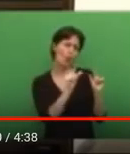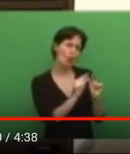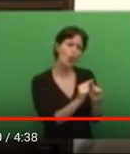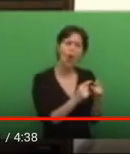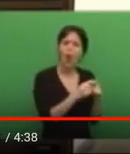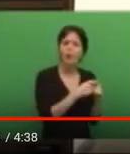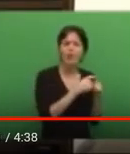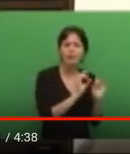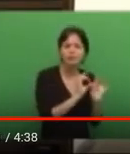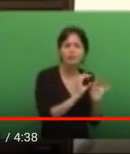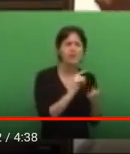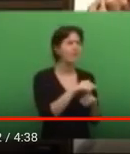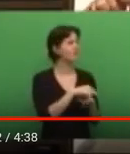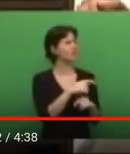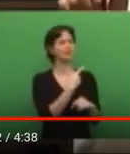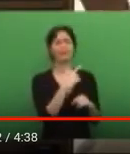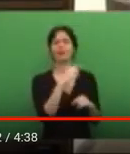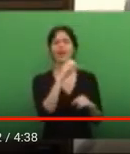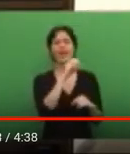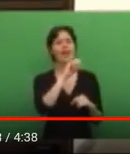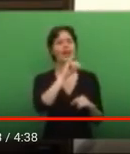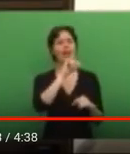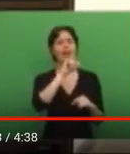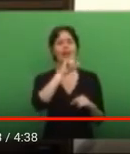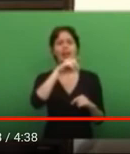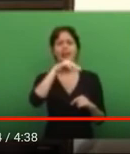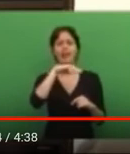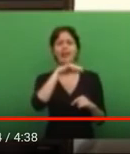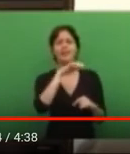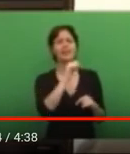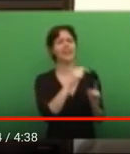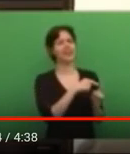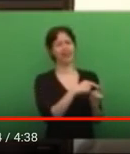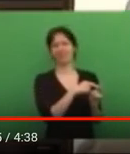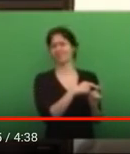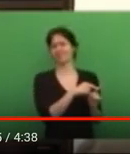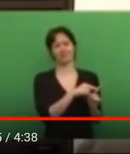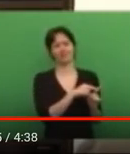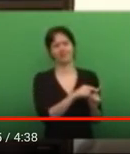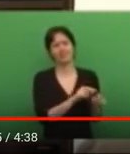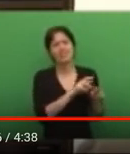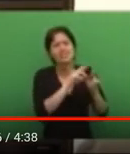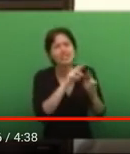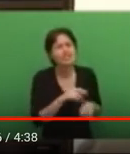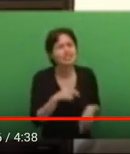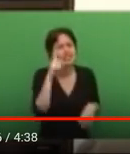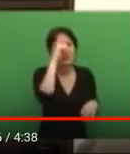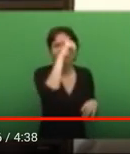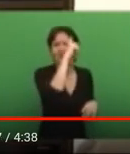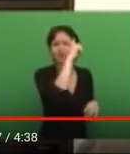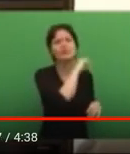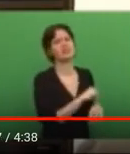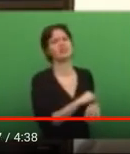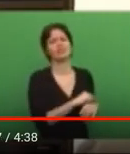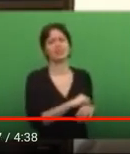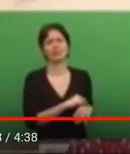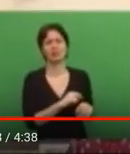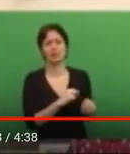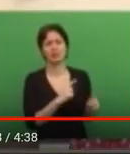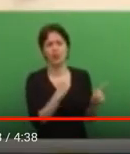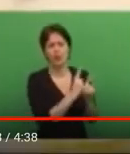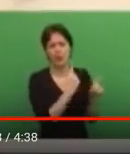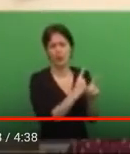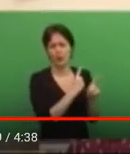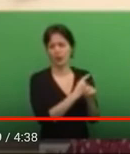poucas clínicas especializadas no diagnóstico e tratamento. Uma delas é a Abert, que hoje é parceira da AVAP. Quando